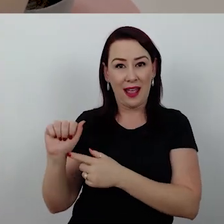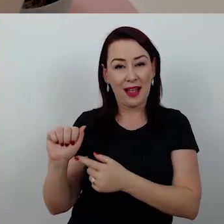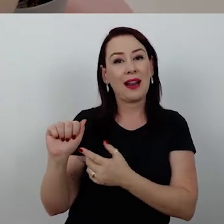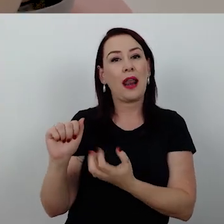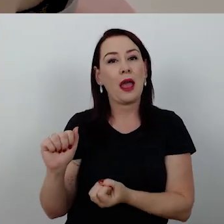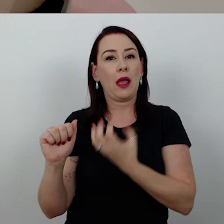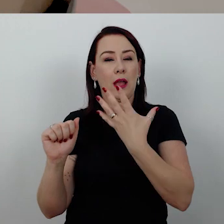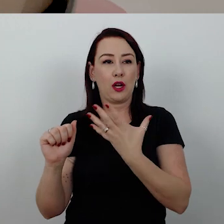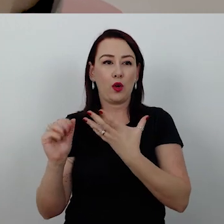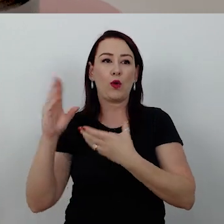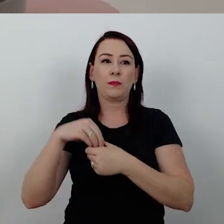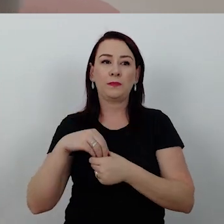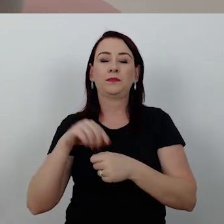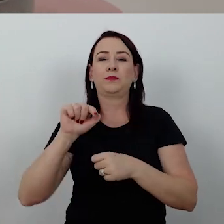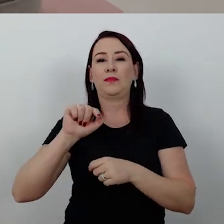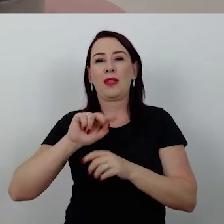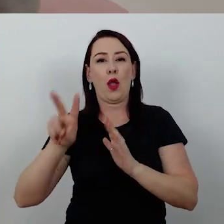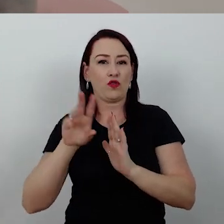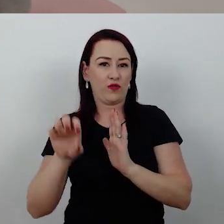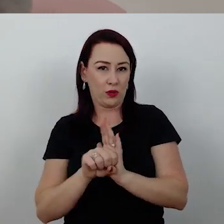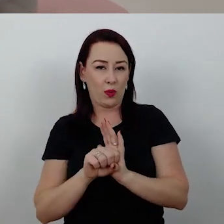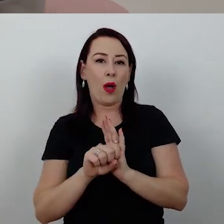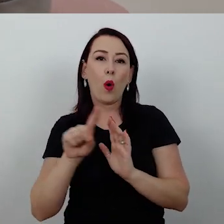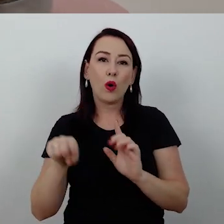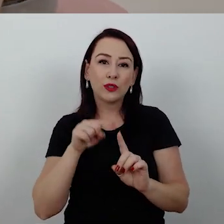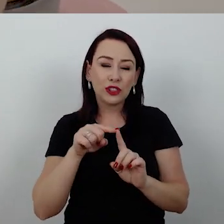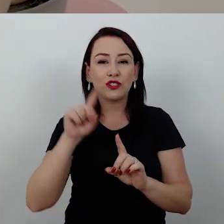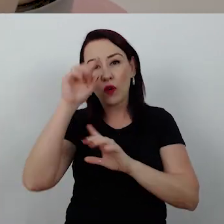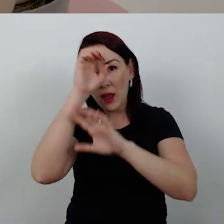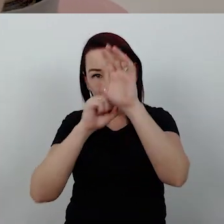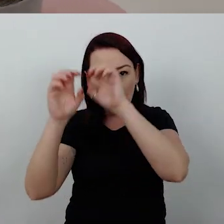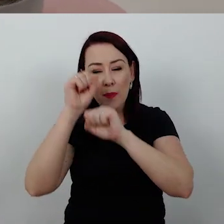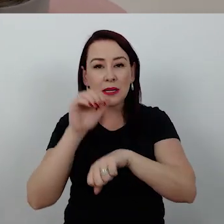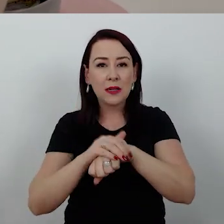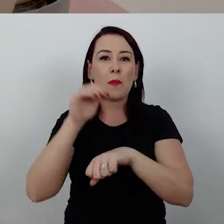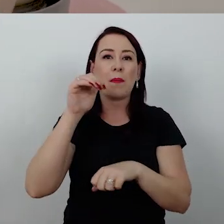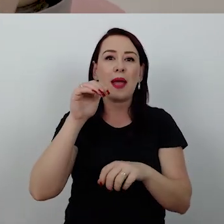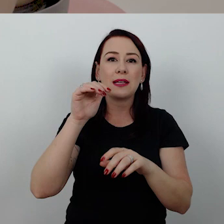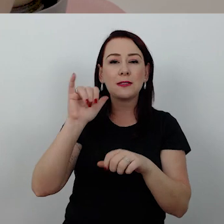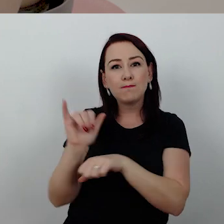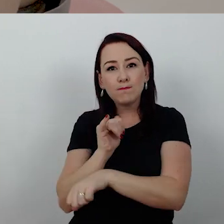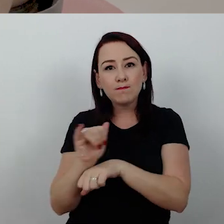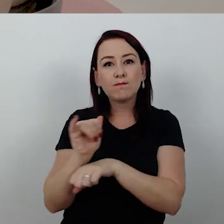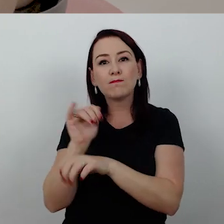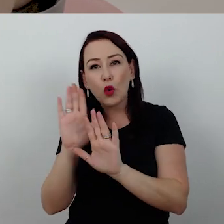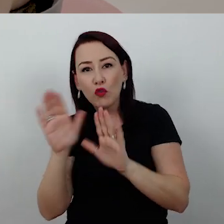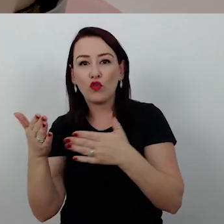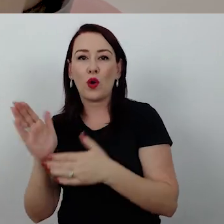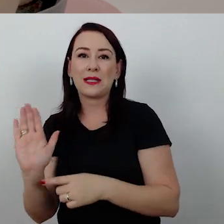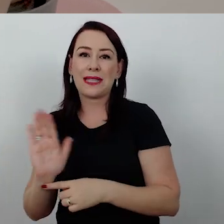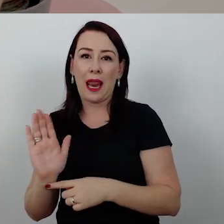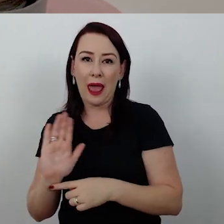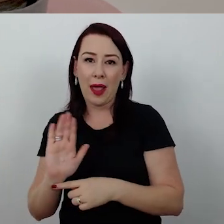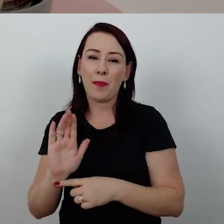de Artes a coordenação de audiovisual, né, pensando mesmo uma formação mais estratégica